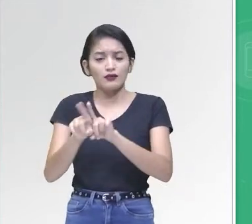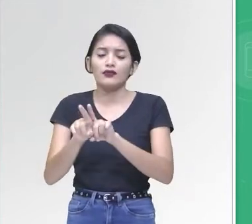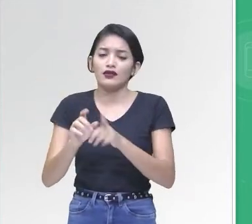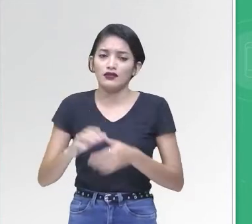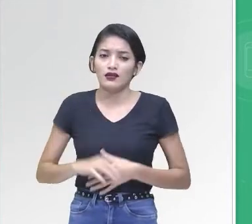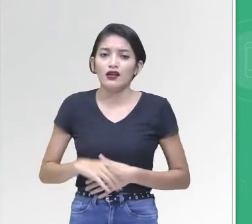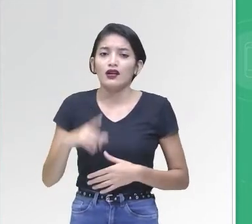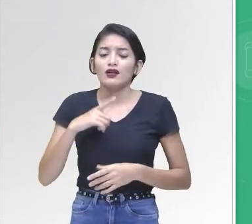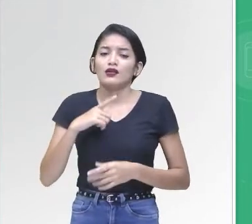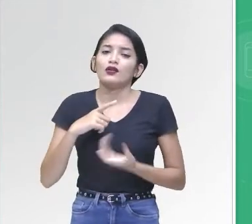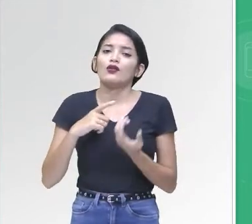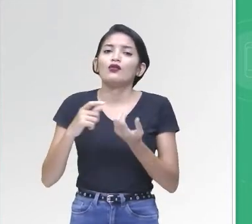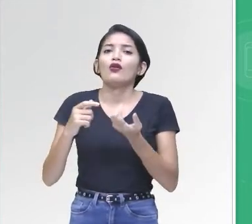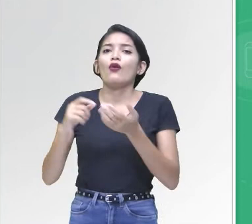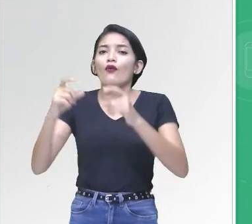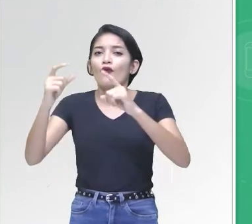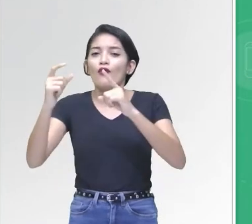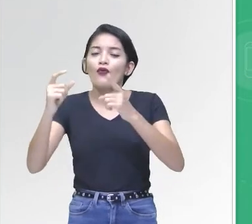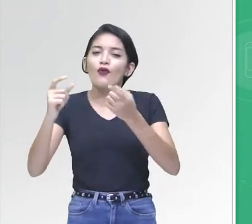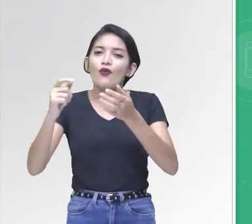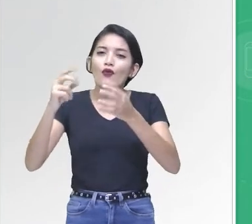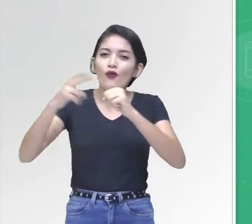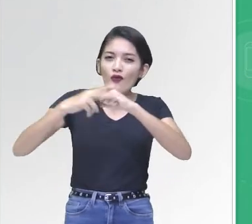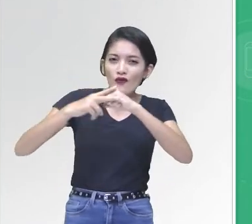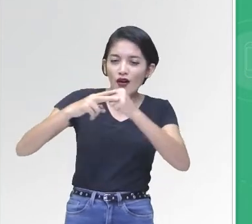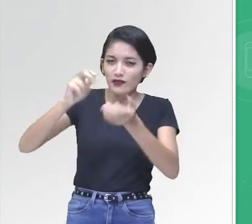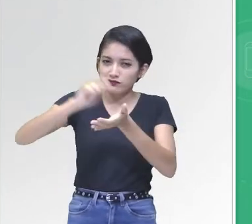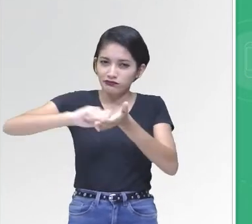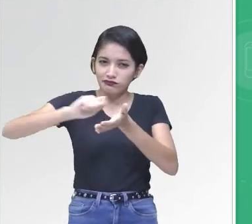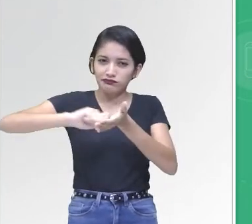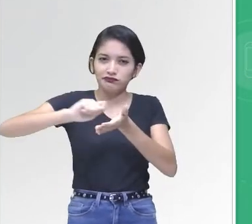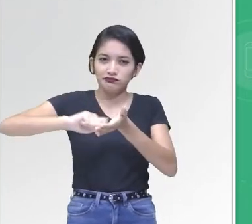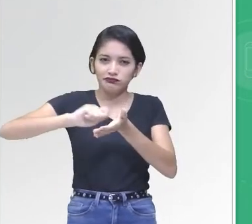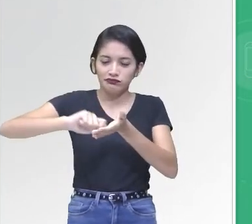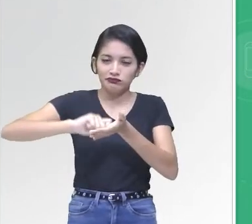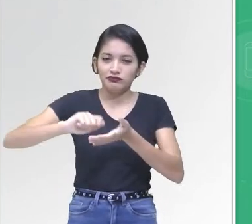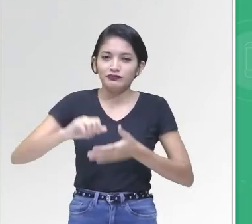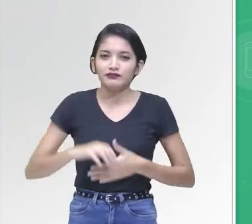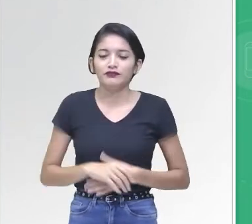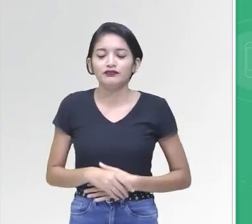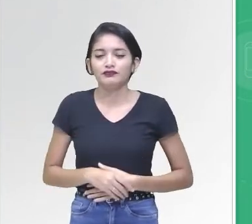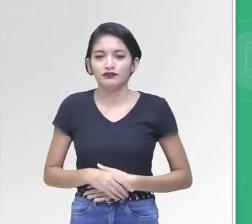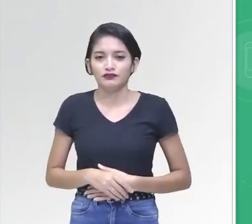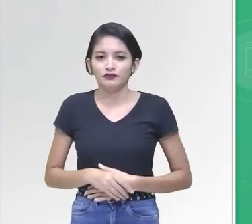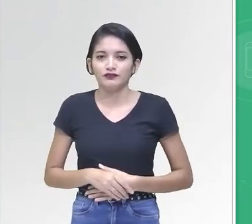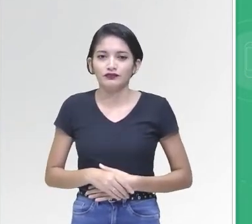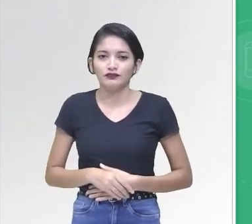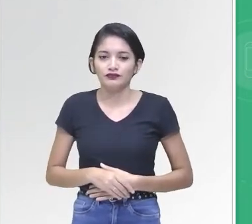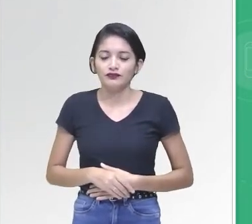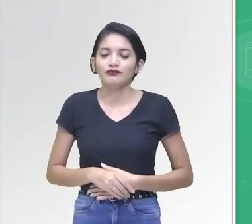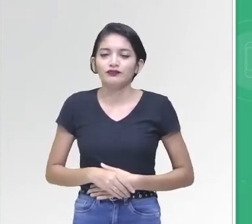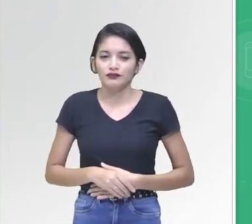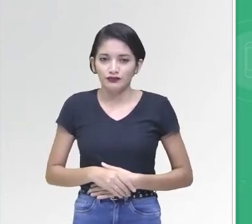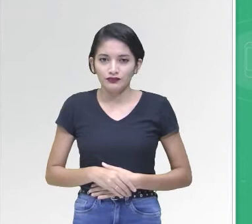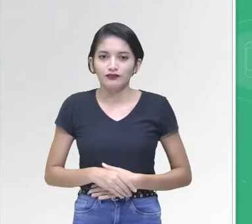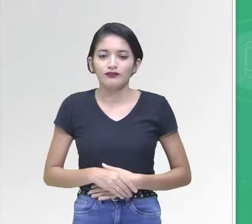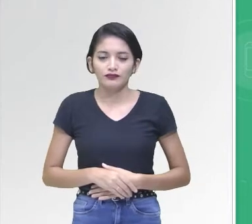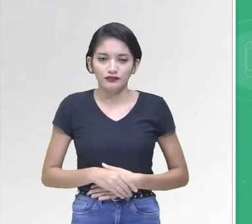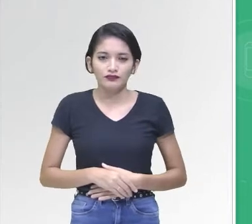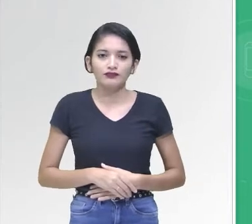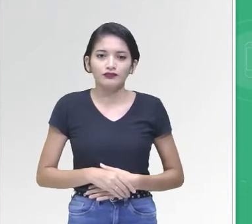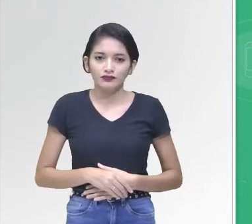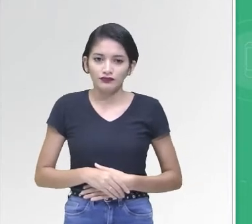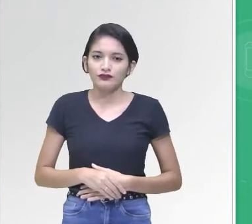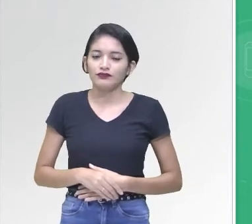ter o verbo escribir, ok? Aqui, não é o bibi, é o escribir. Eu escribo, tu escribes, escribo,